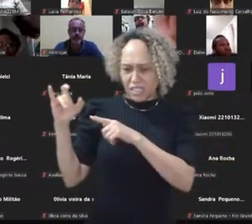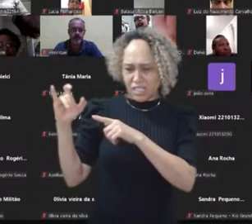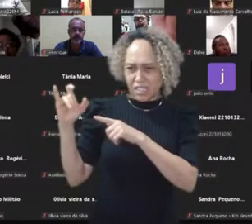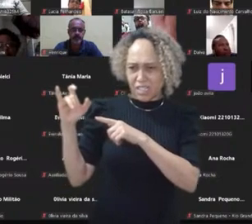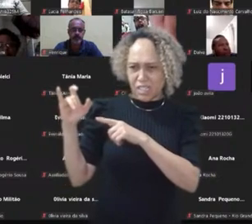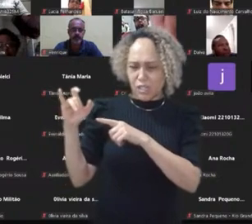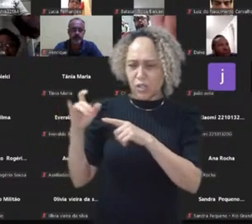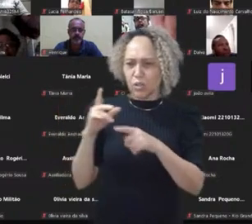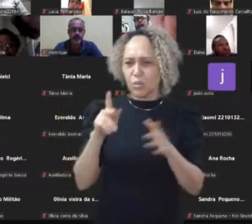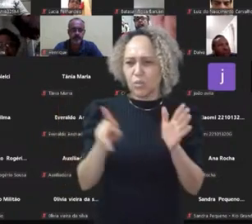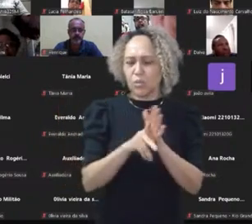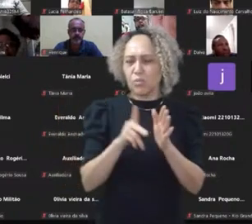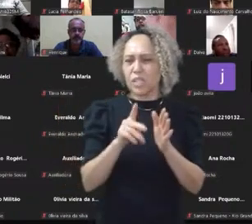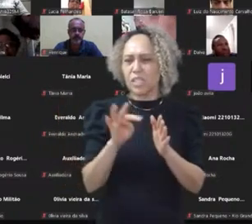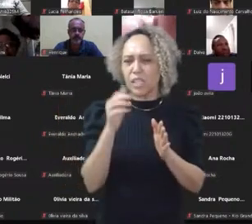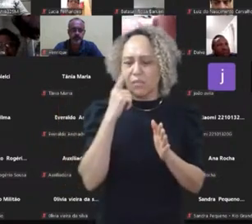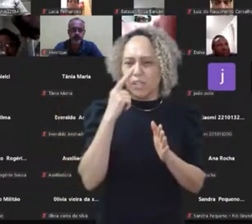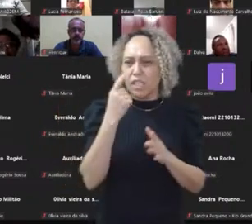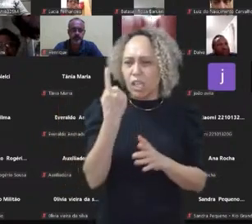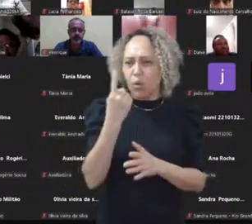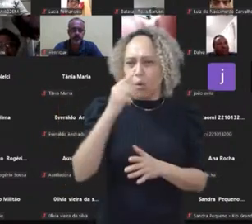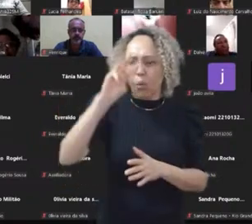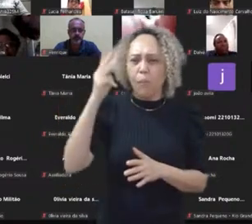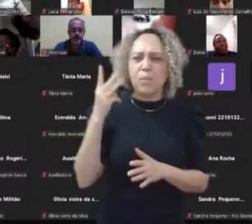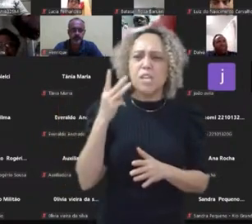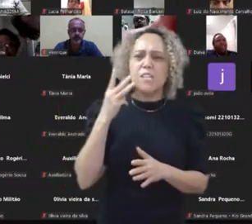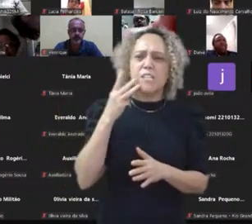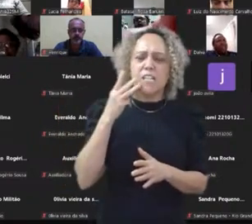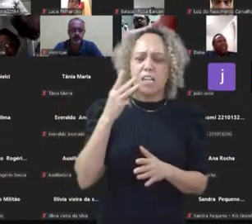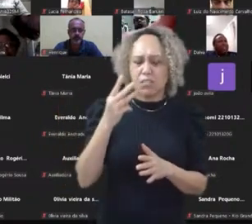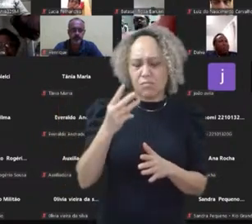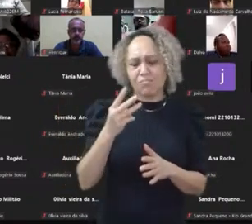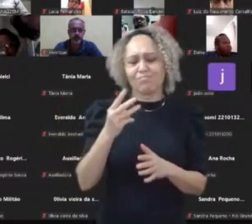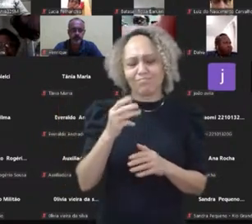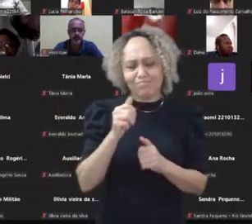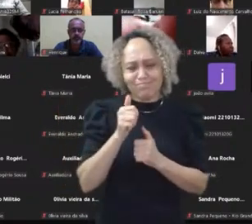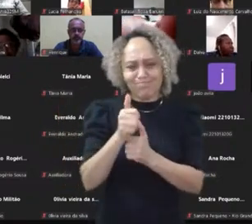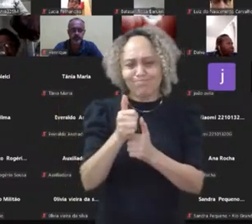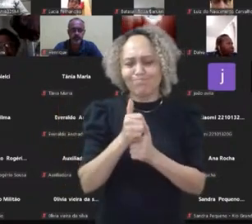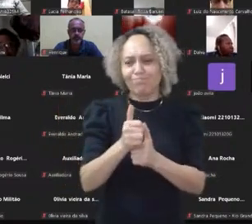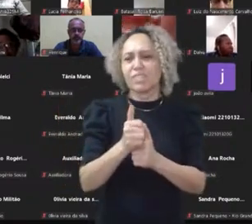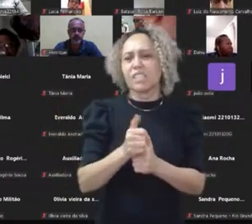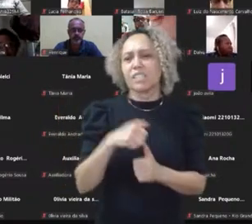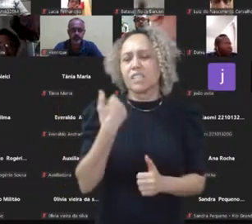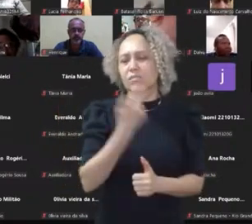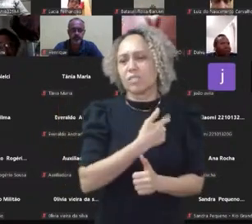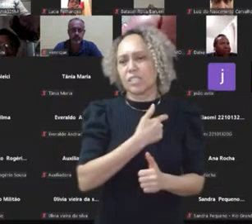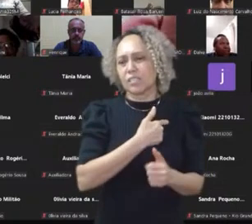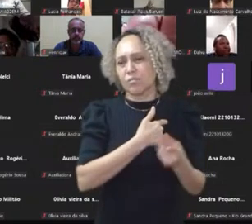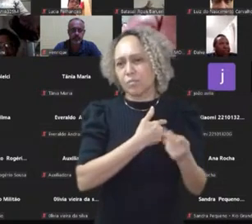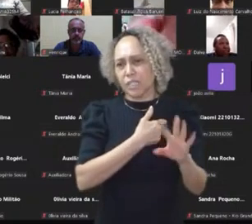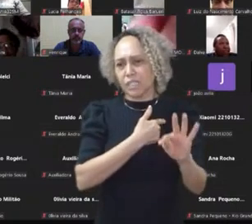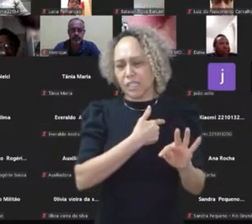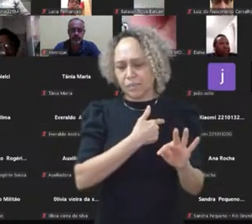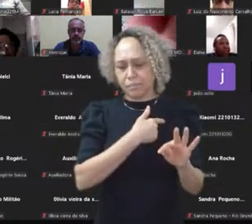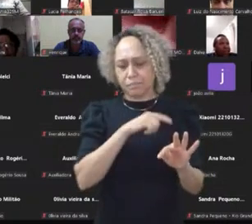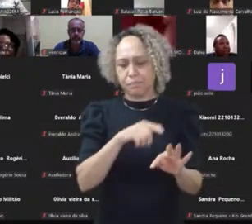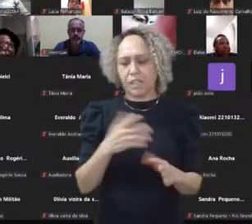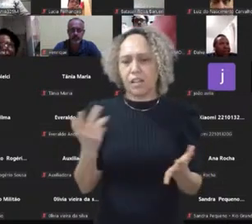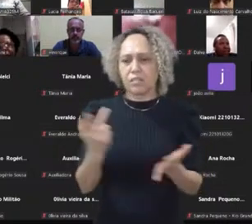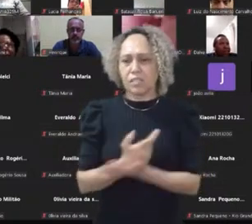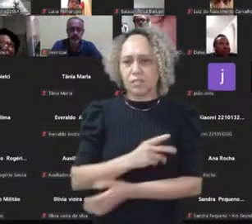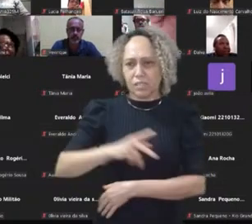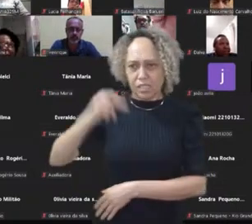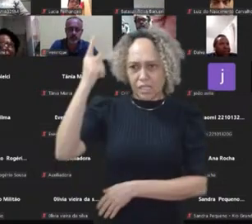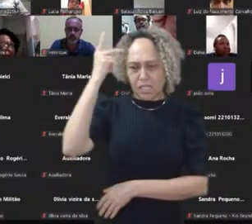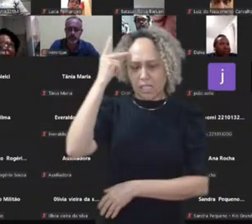e petiço de coração do que seguindo a gente e a gente teve aqui na eleição aqui em São Paulo um fenômeno para muitos